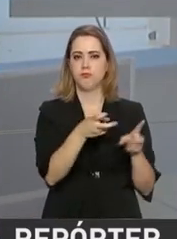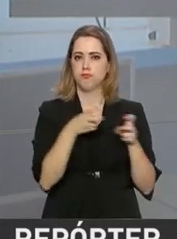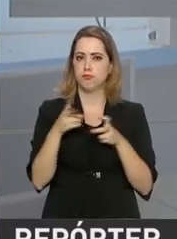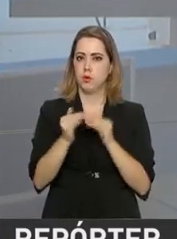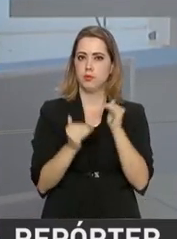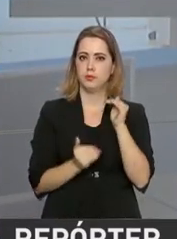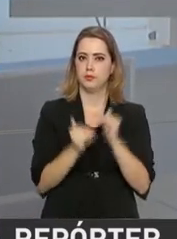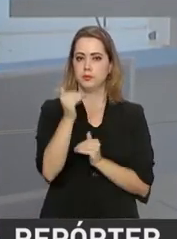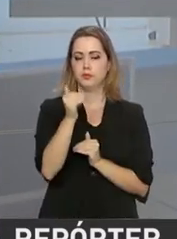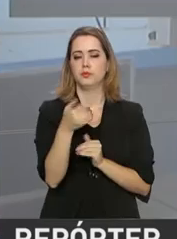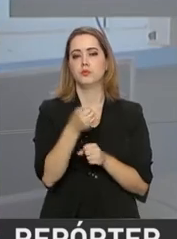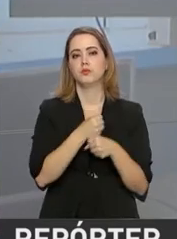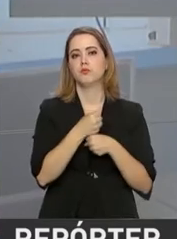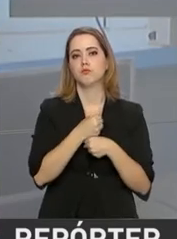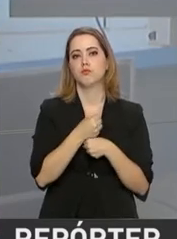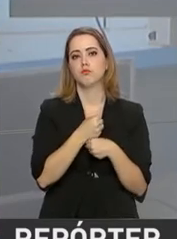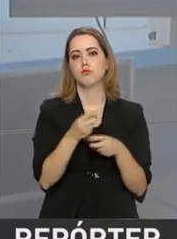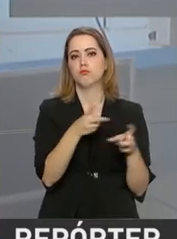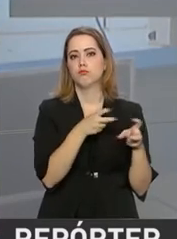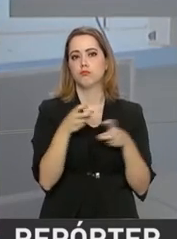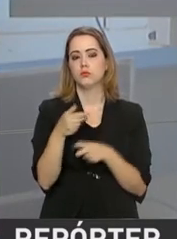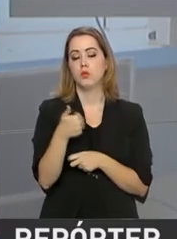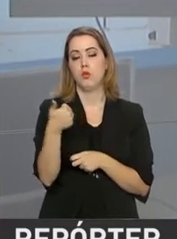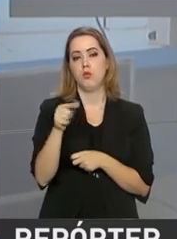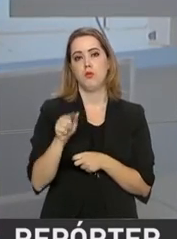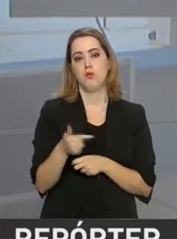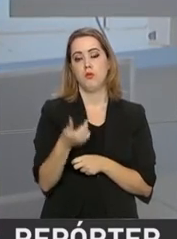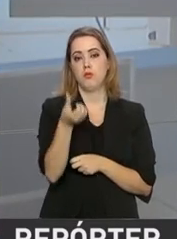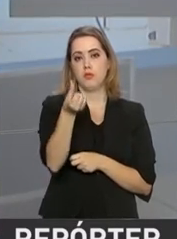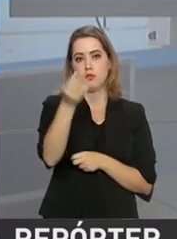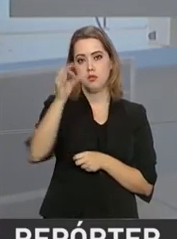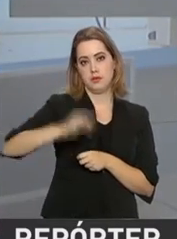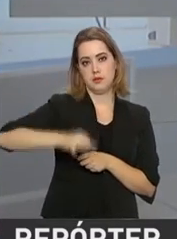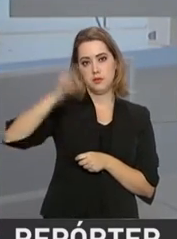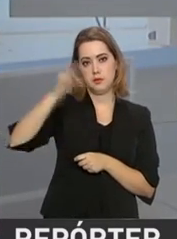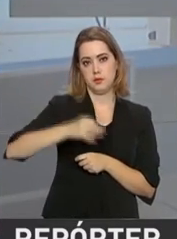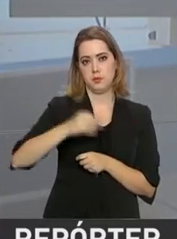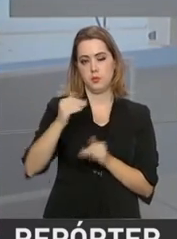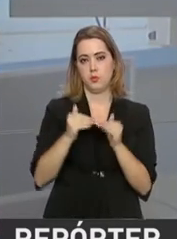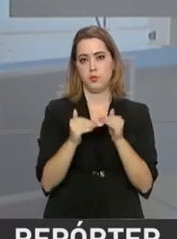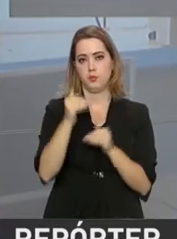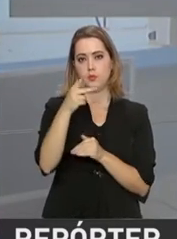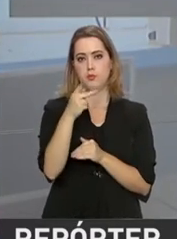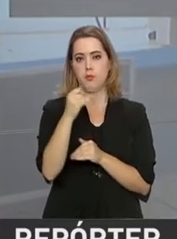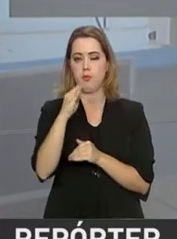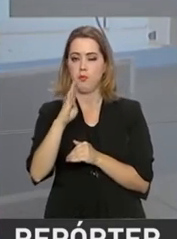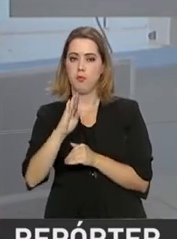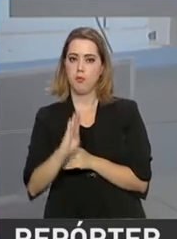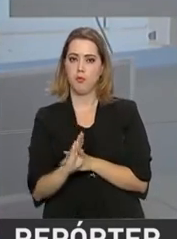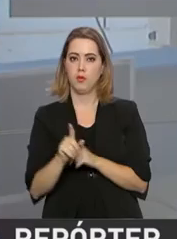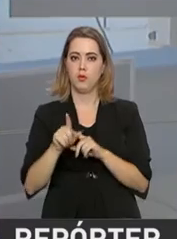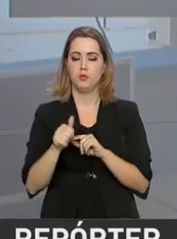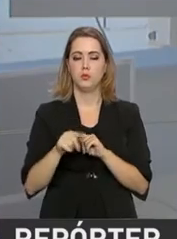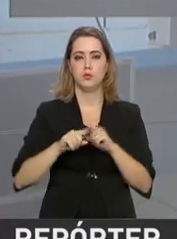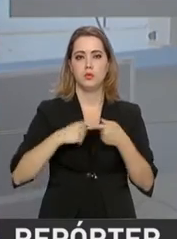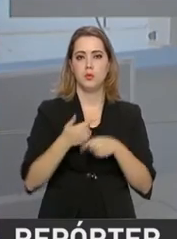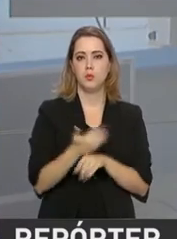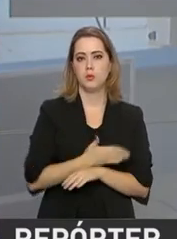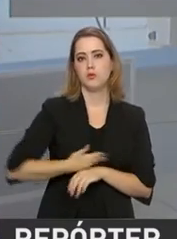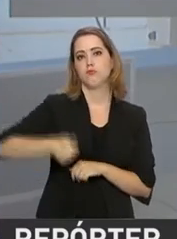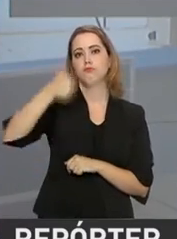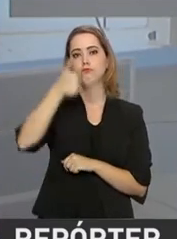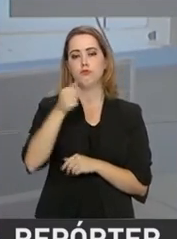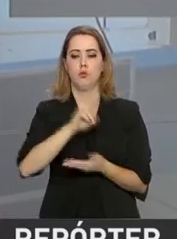2017 as projeções passaram a ser de 1,6 por cento de aumento no pib após melhora de uma série de indicadores